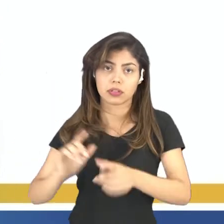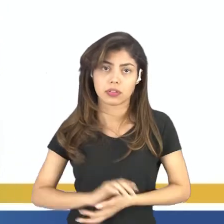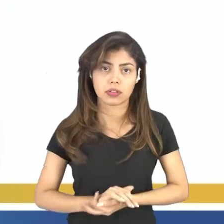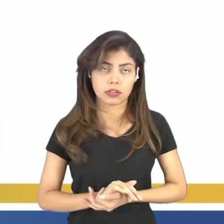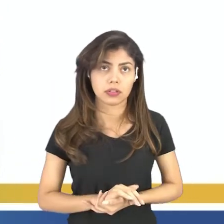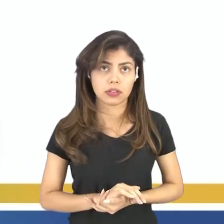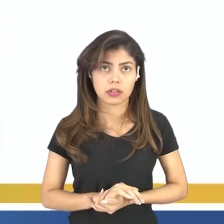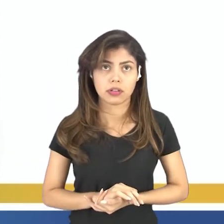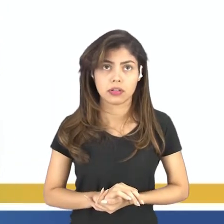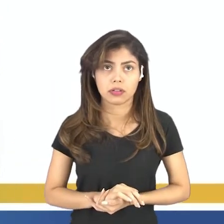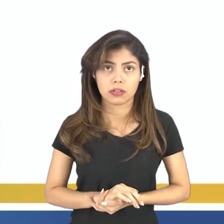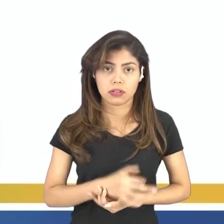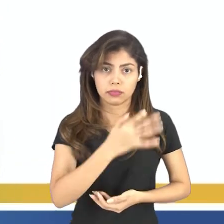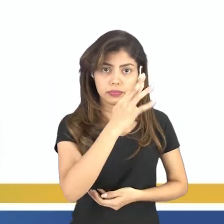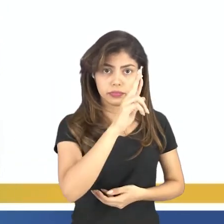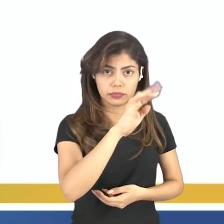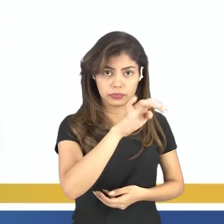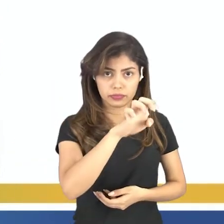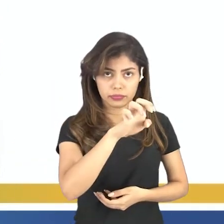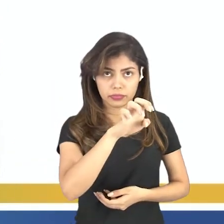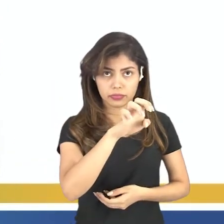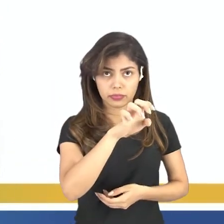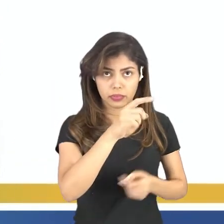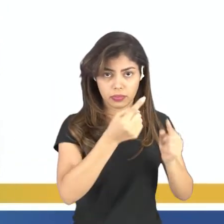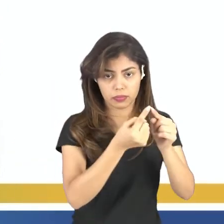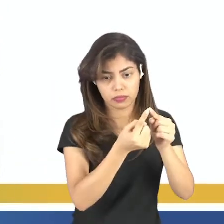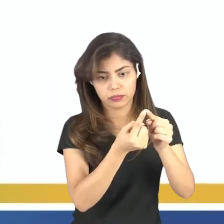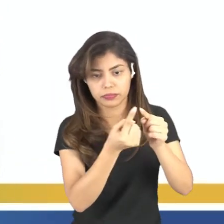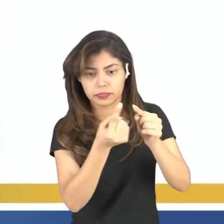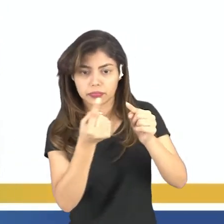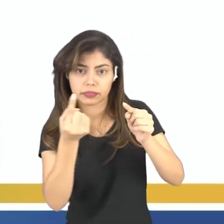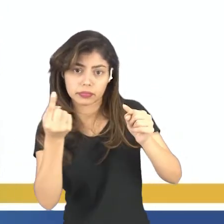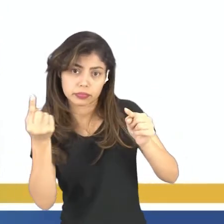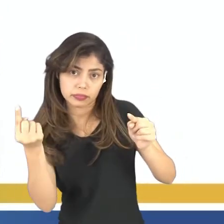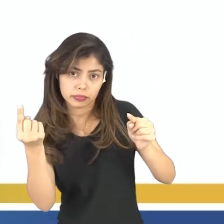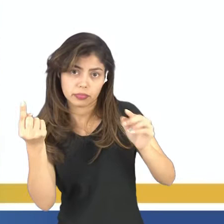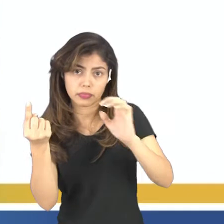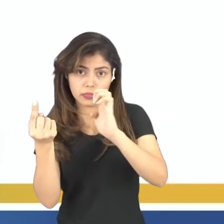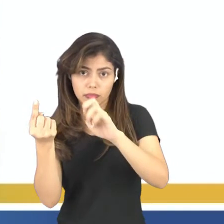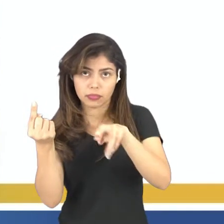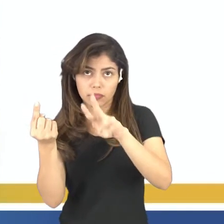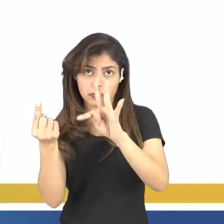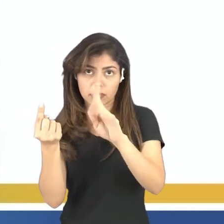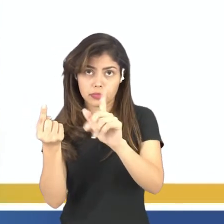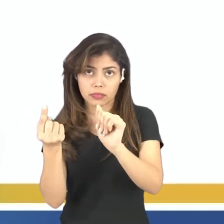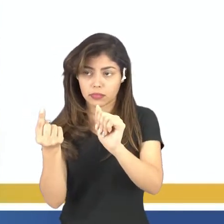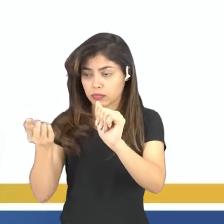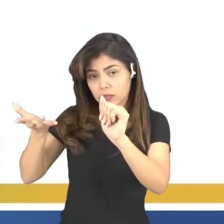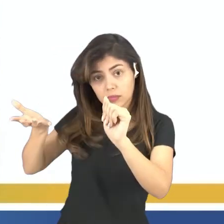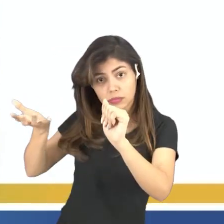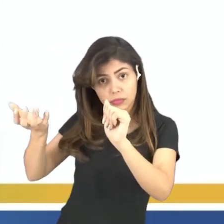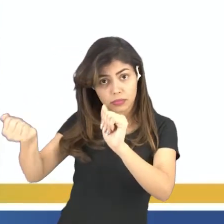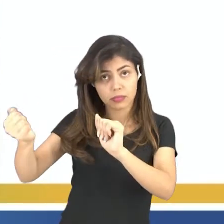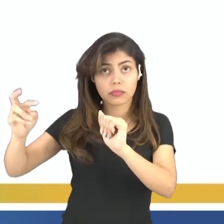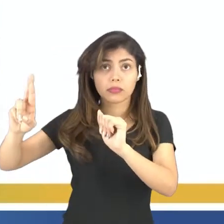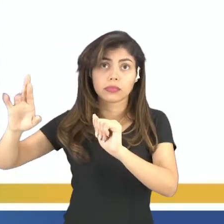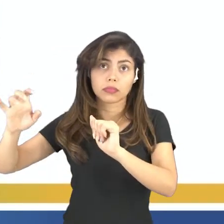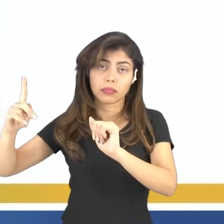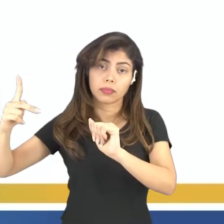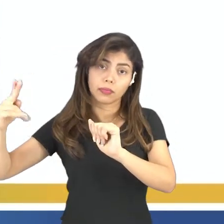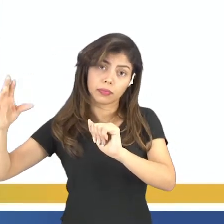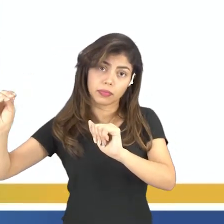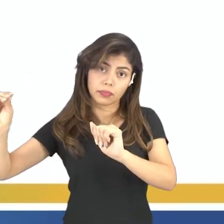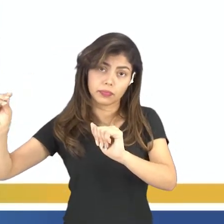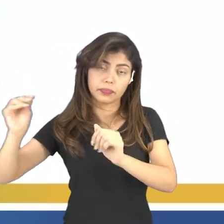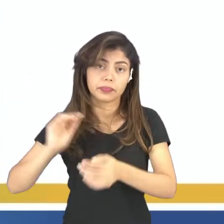o receptor. Então, nós temos aí a ilustração, podem observar no nosso slide, que eu tenho uma fonte